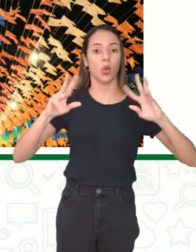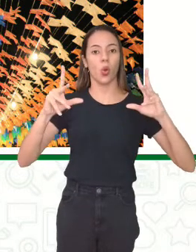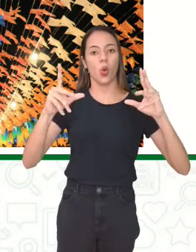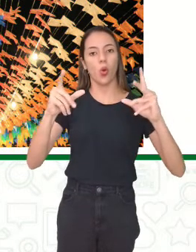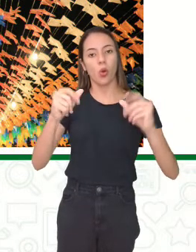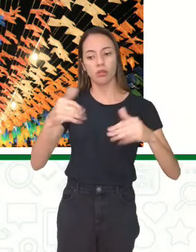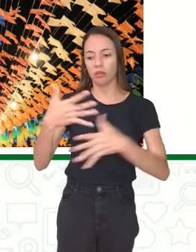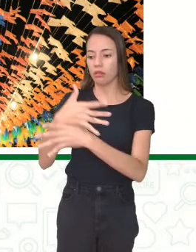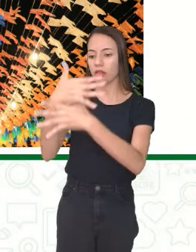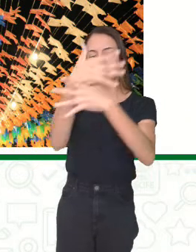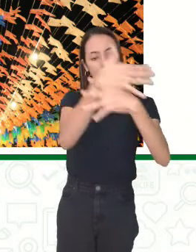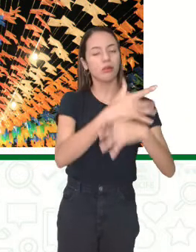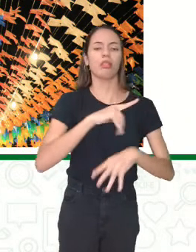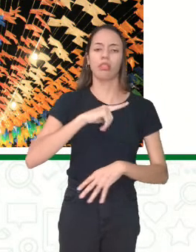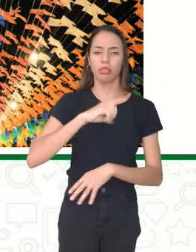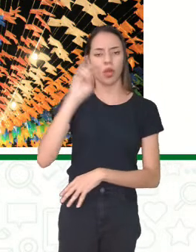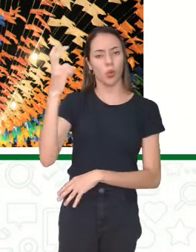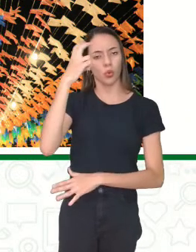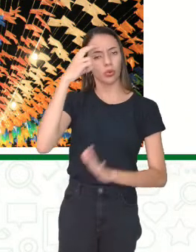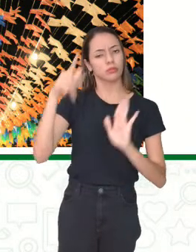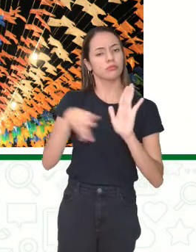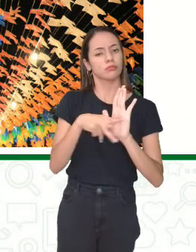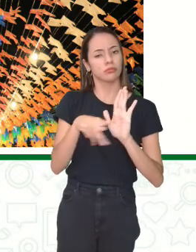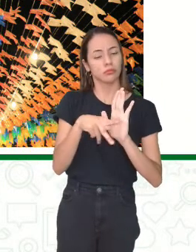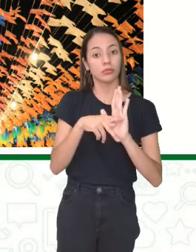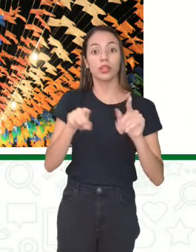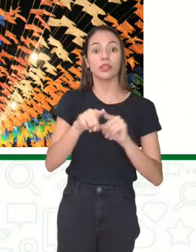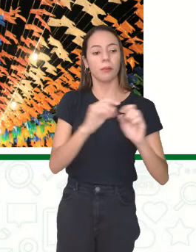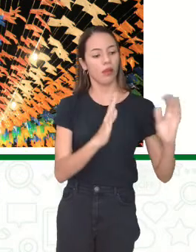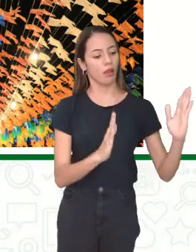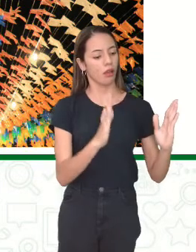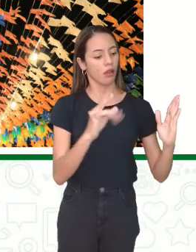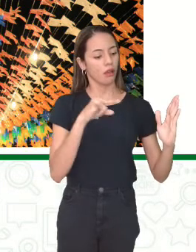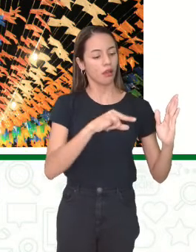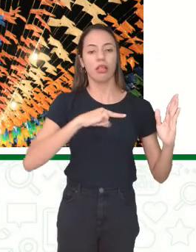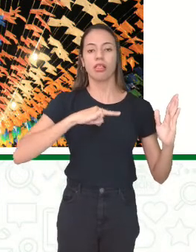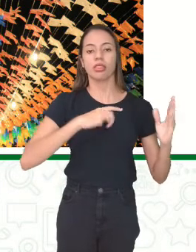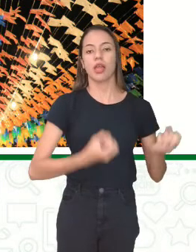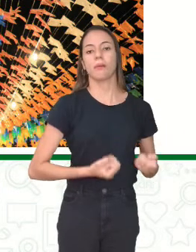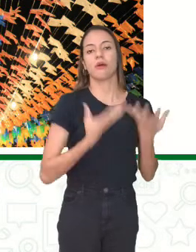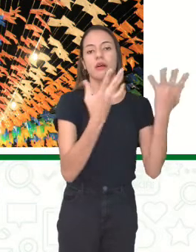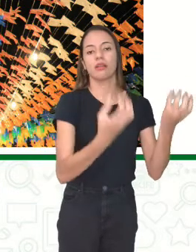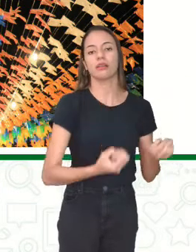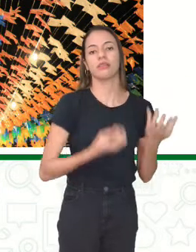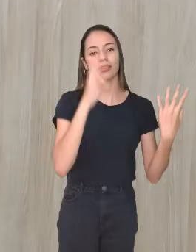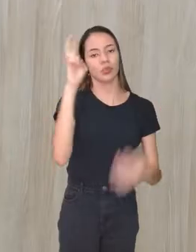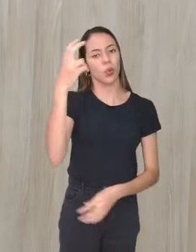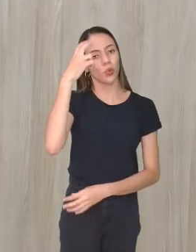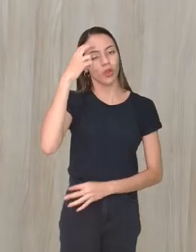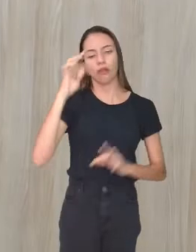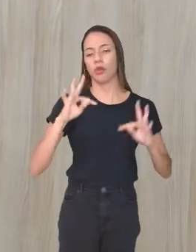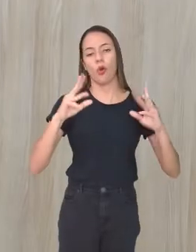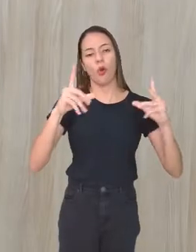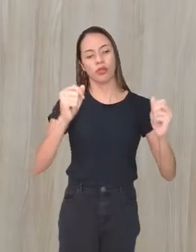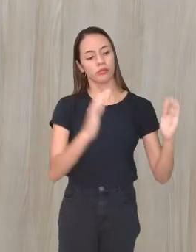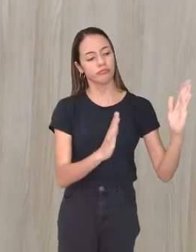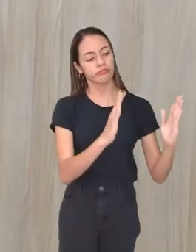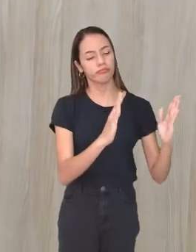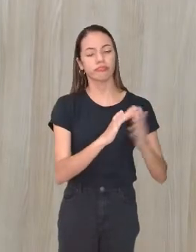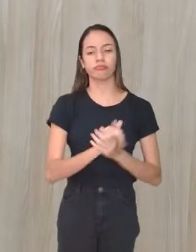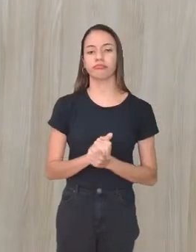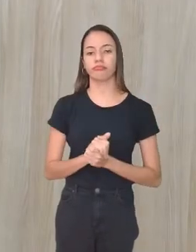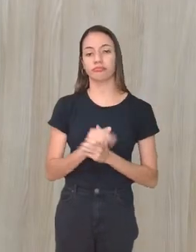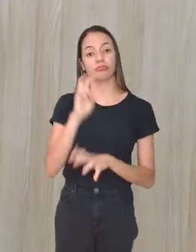cidades têm cultura. E todas as épocas têm diversas manifestações culturais. Então, falar